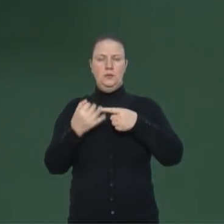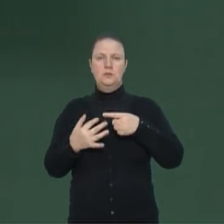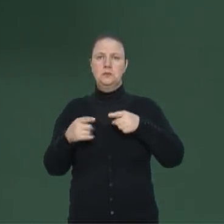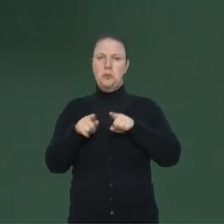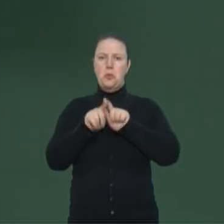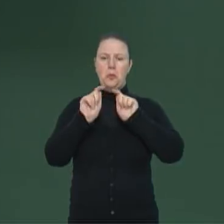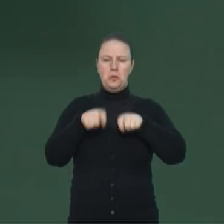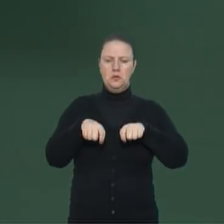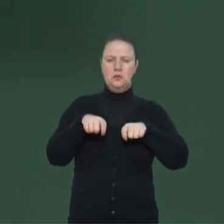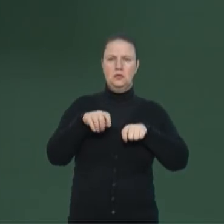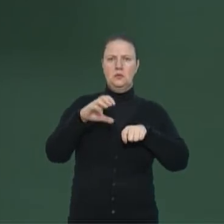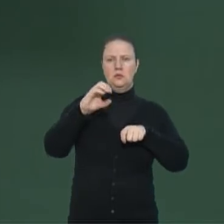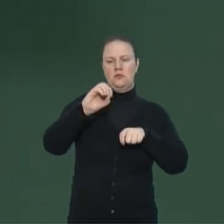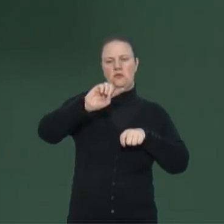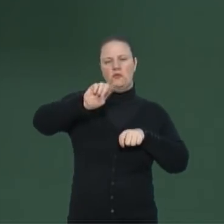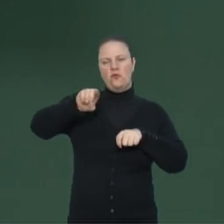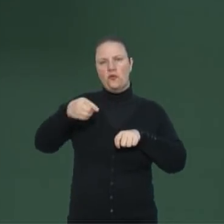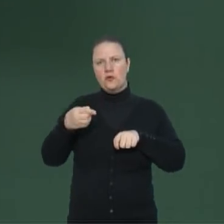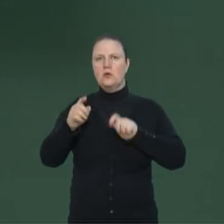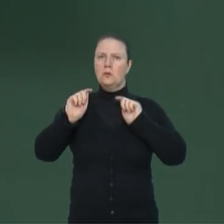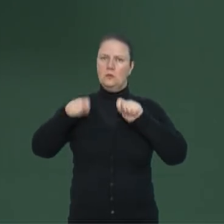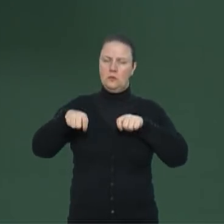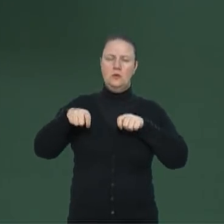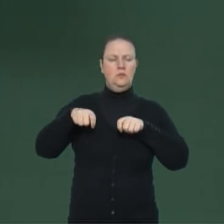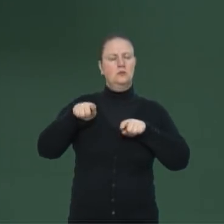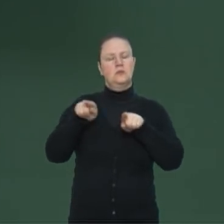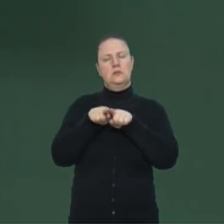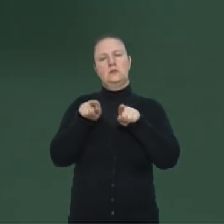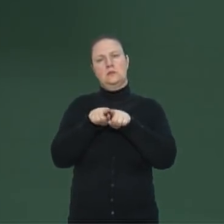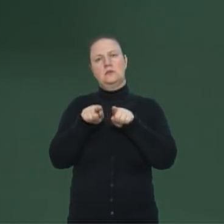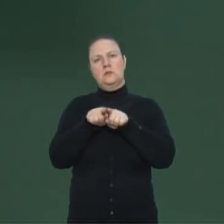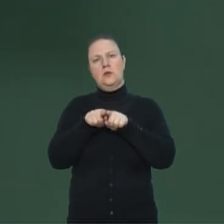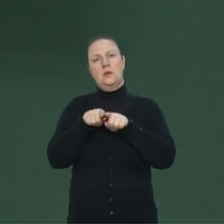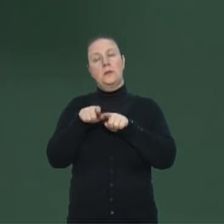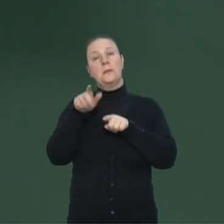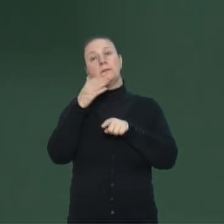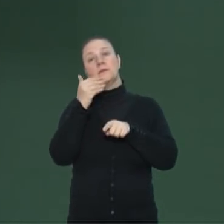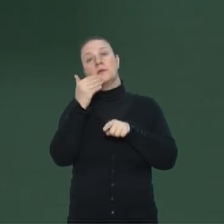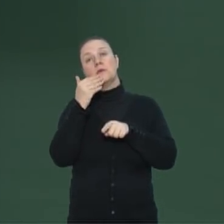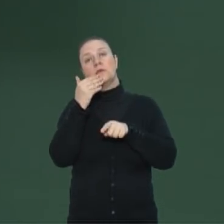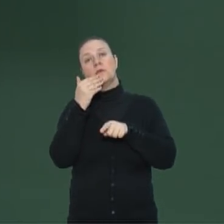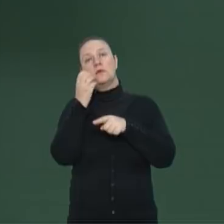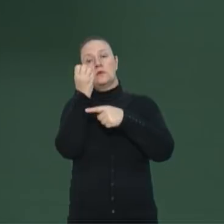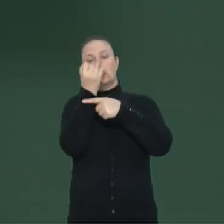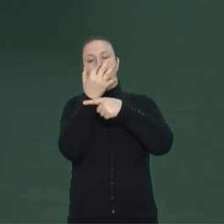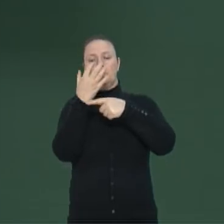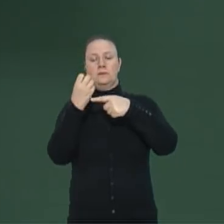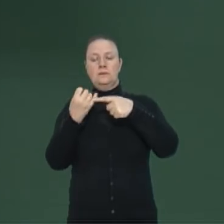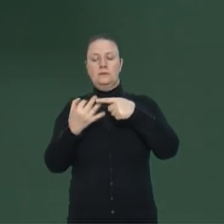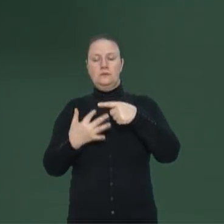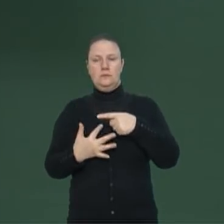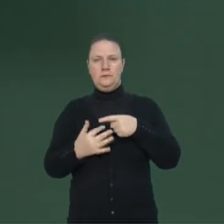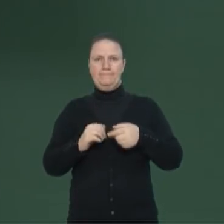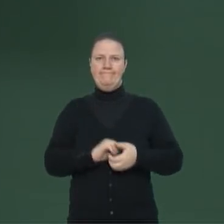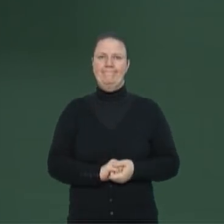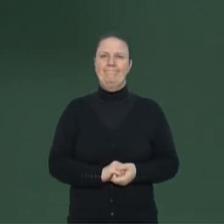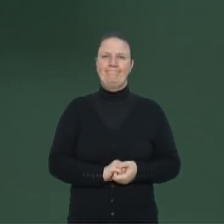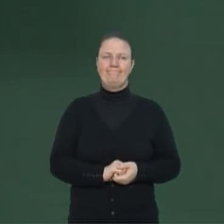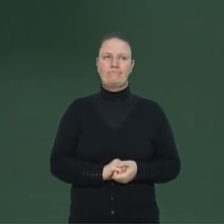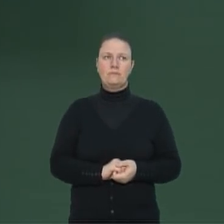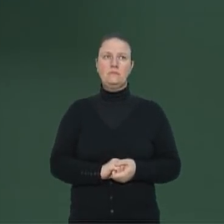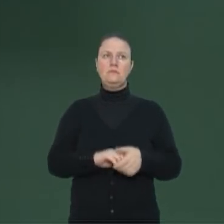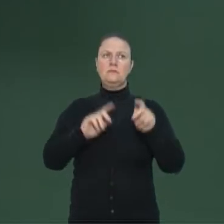problema, tá? Mas é interessante que você trabalhe com as frações, tá? O decimal que eu digo seria a metade do 7, 3,5. Poderia ter